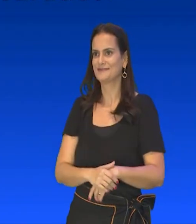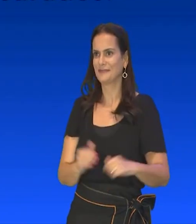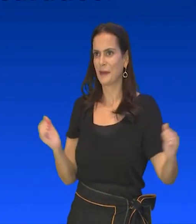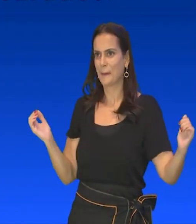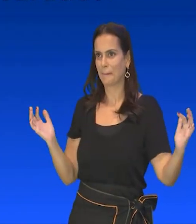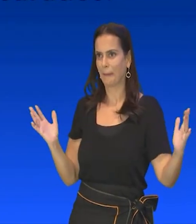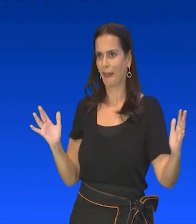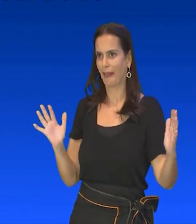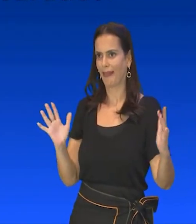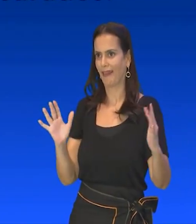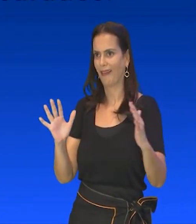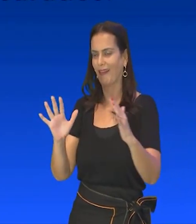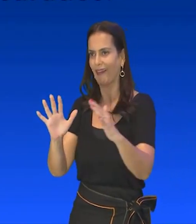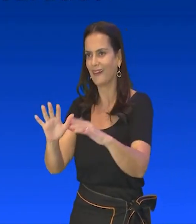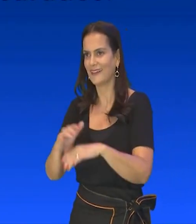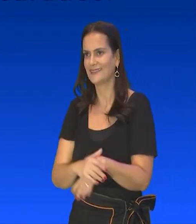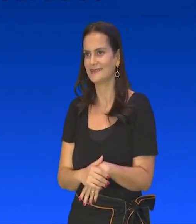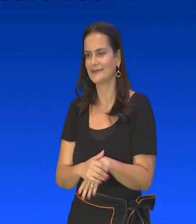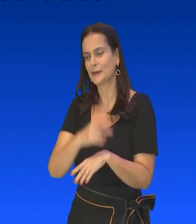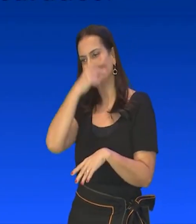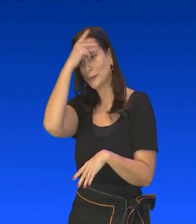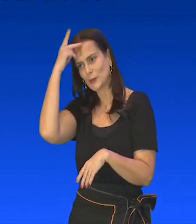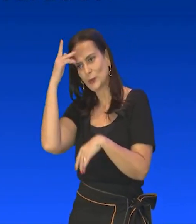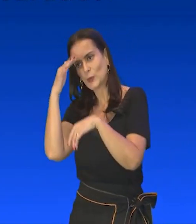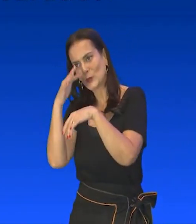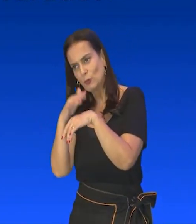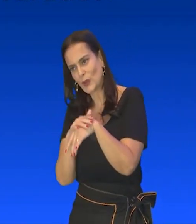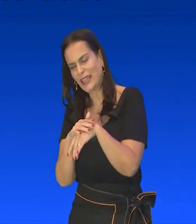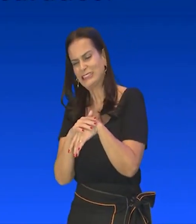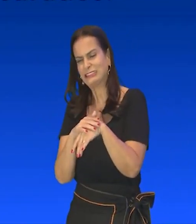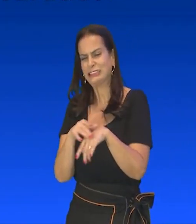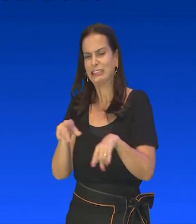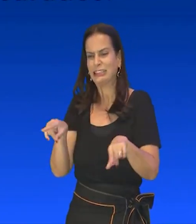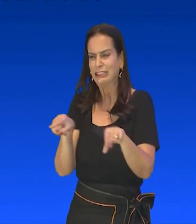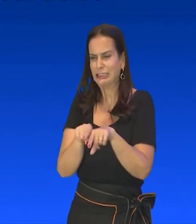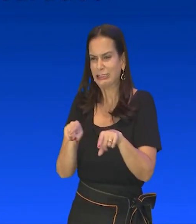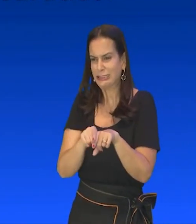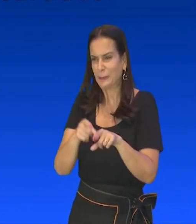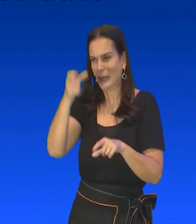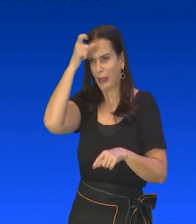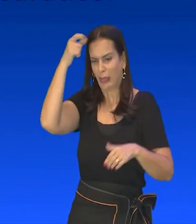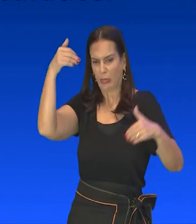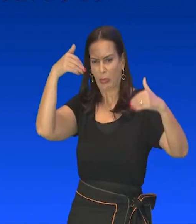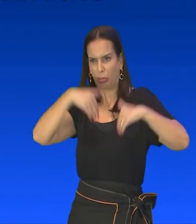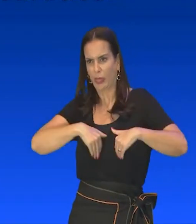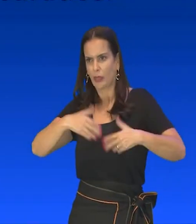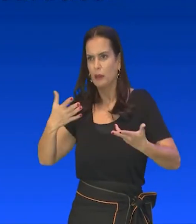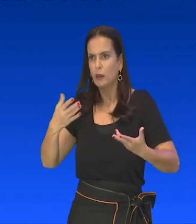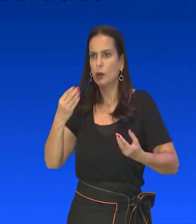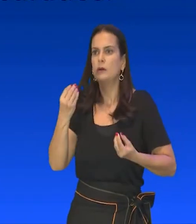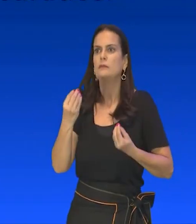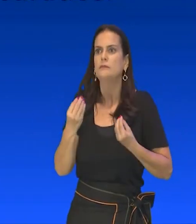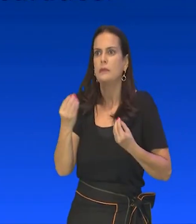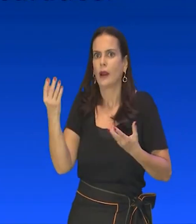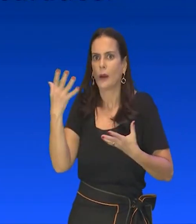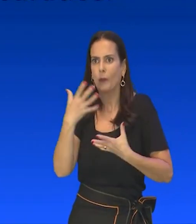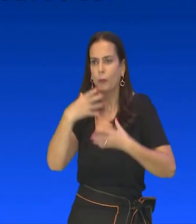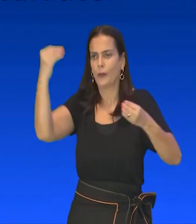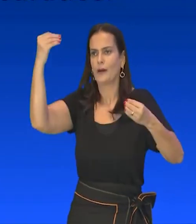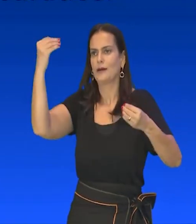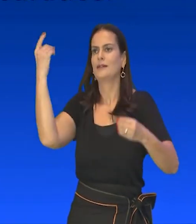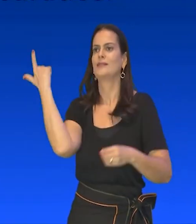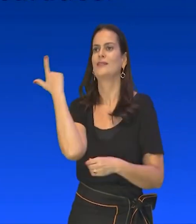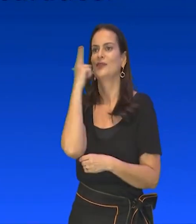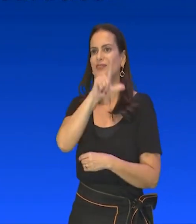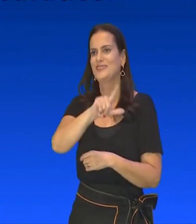a Jerusalém, levando doentes e atormentados de espíritos imundos, e todos eram curados.